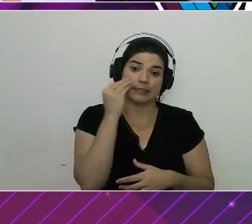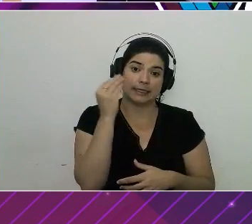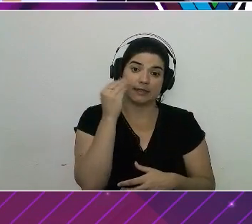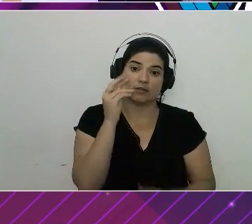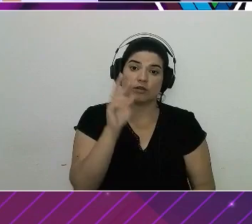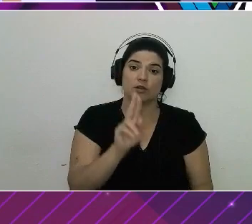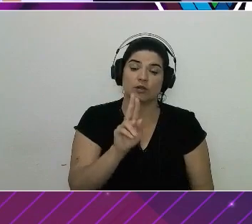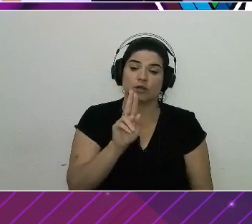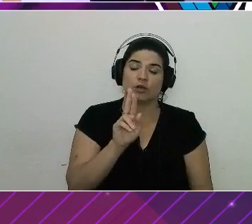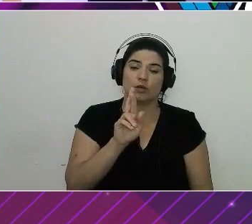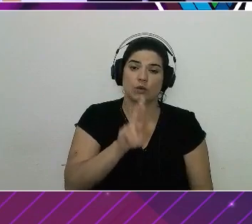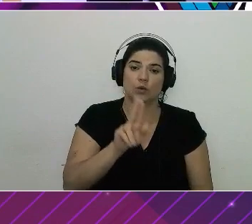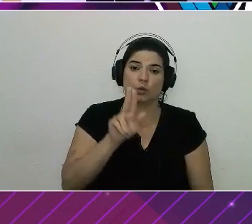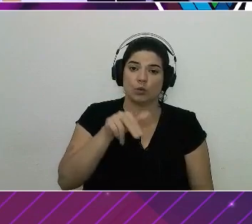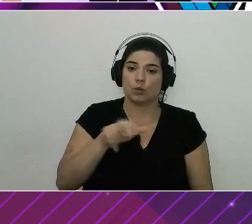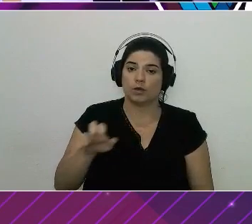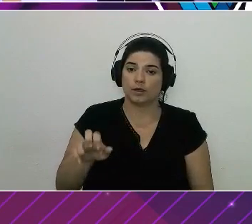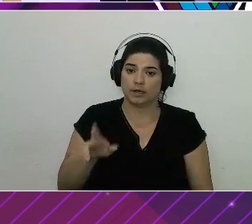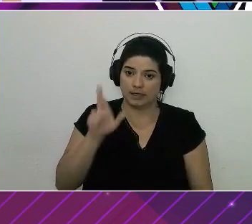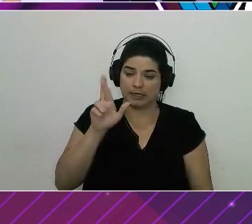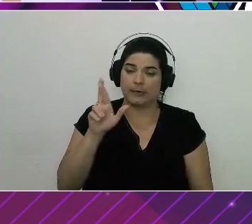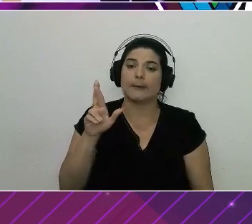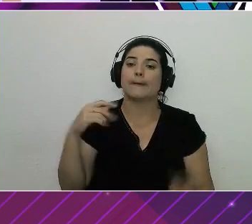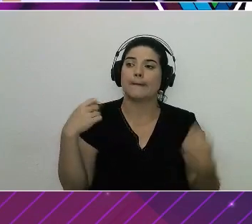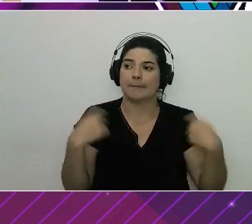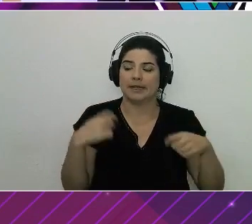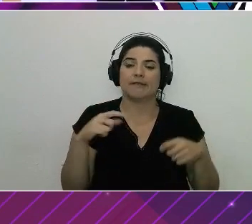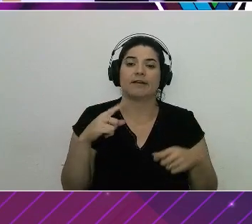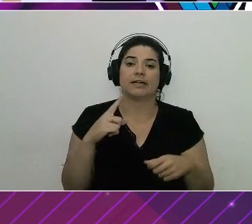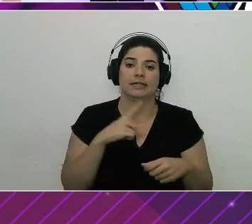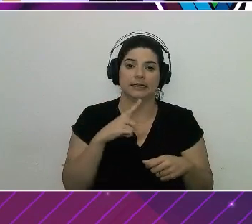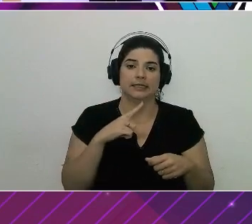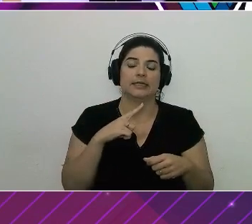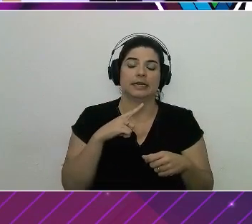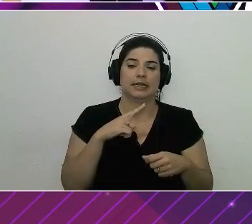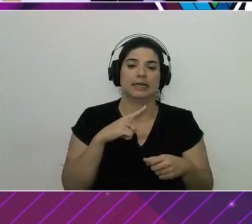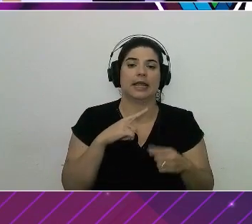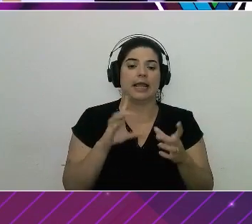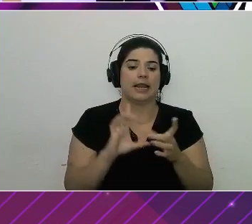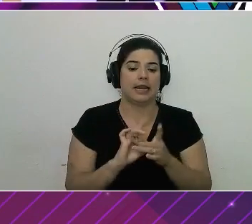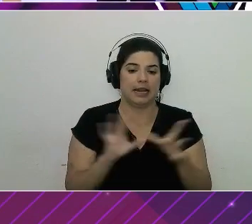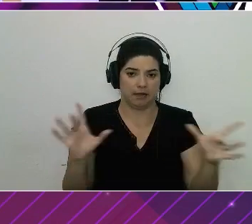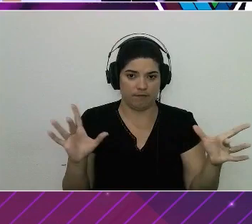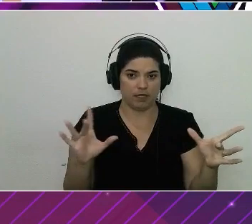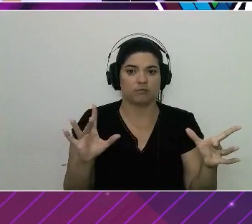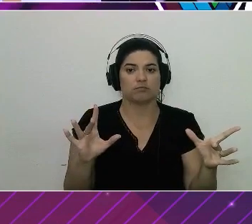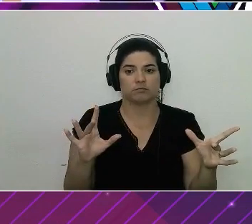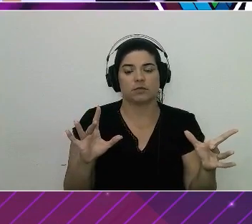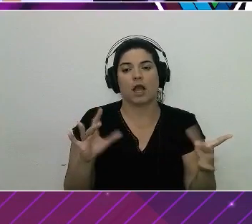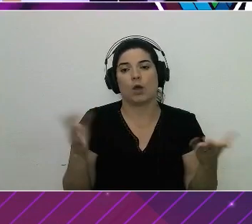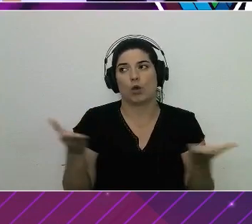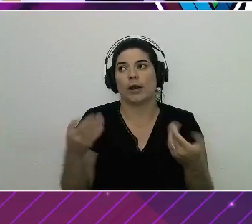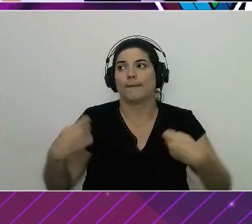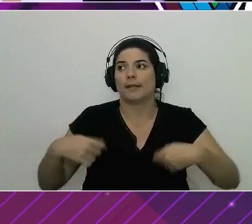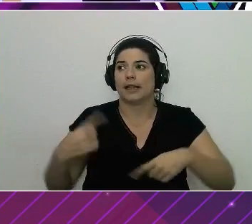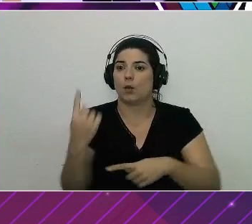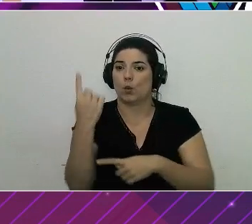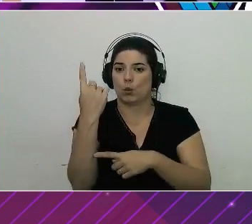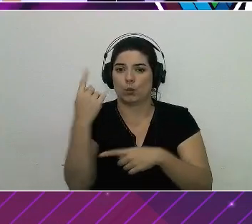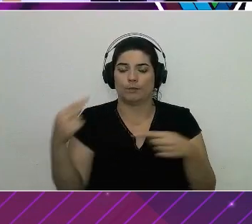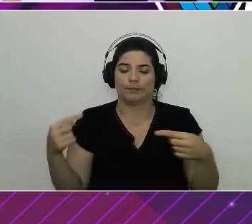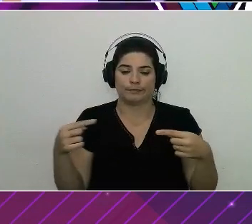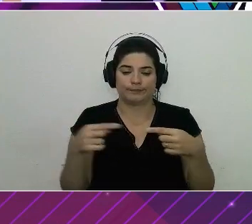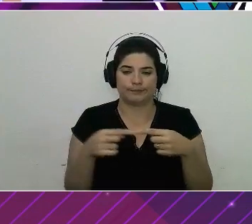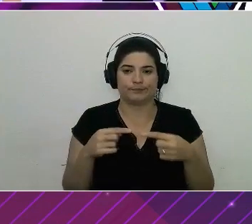ter credencial para tudo. Agora ele só precisa ter credencial para a aplicação 1. Essa aplicação, ela vai